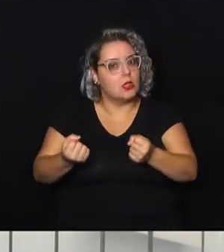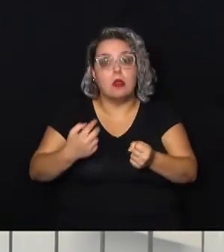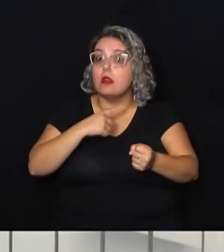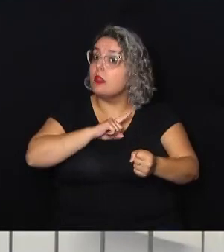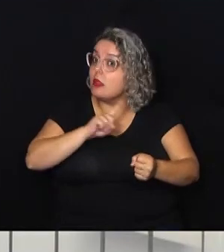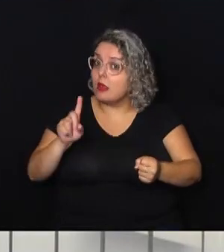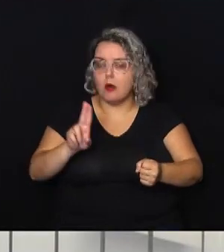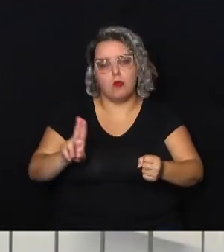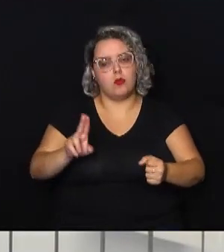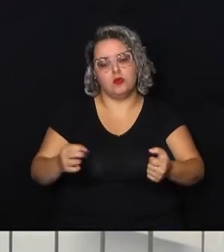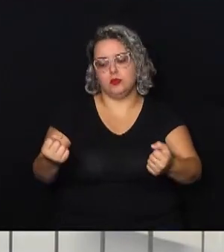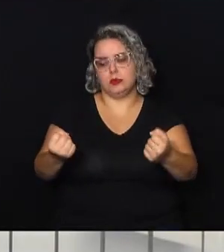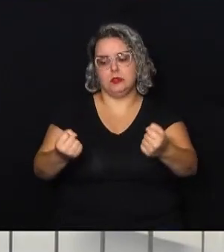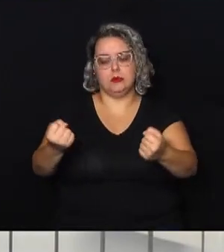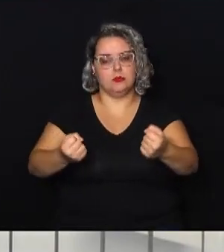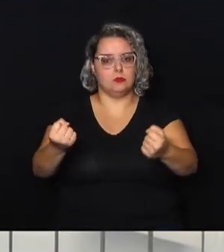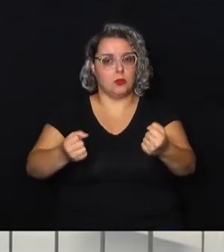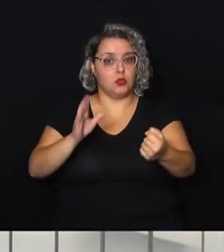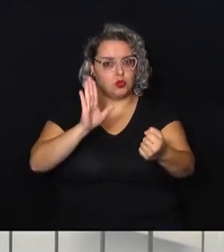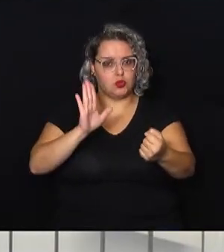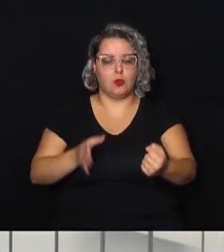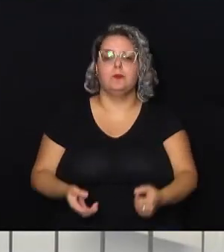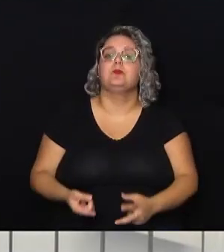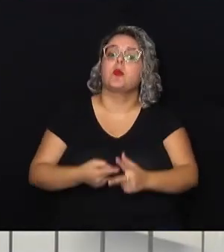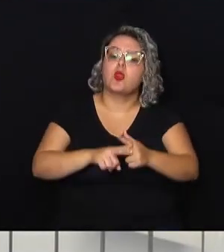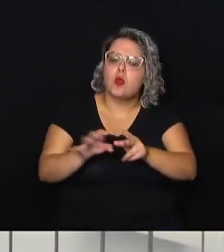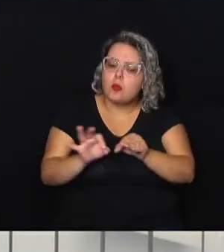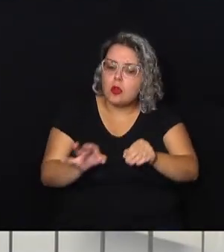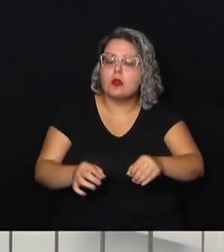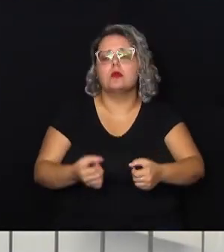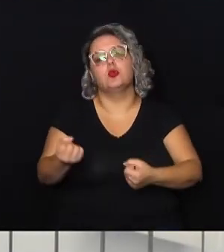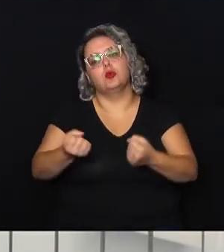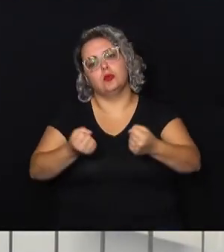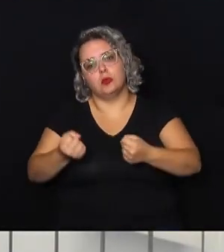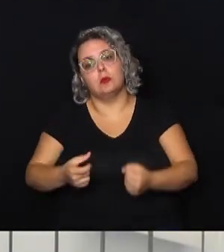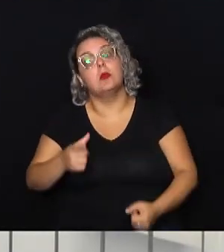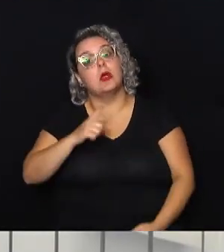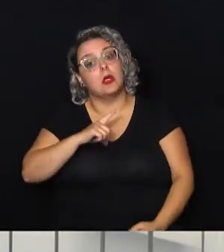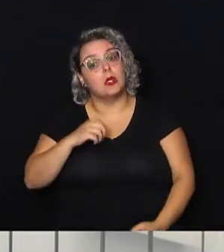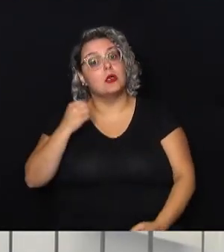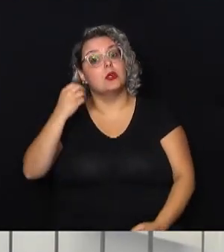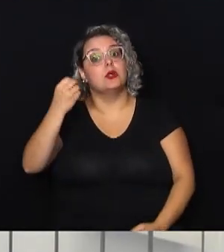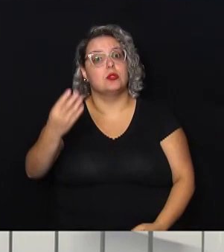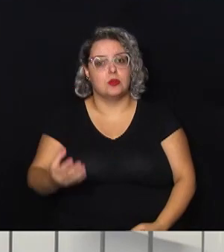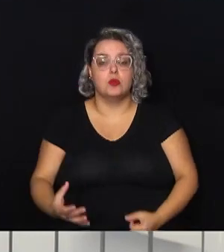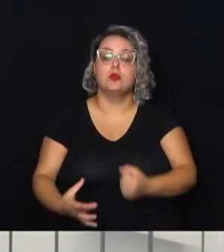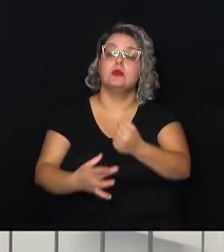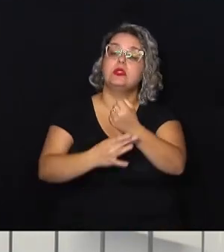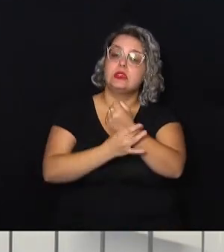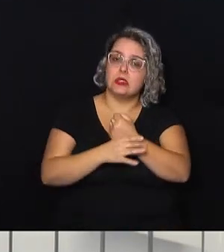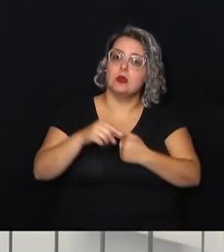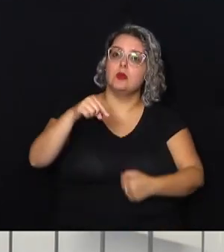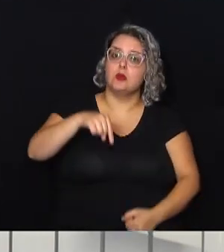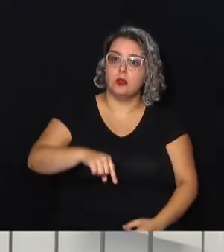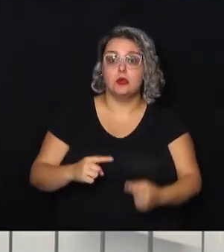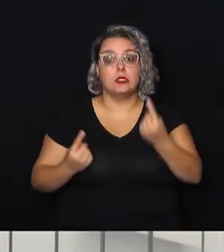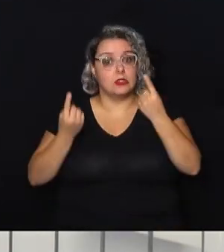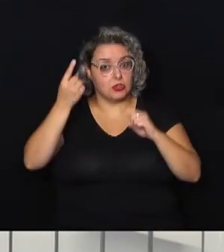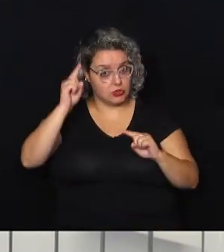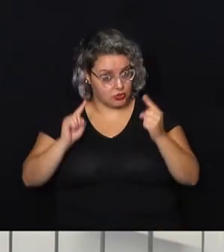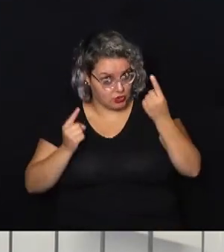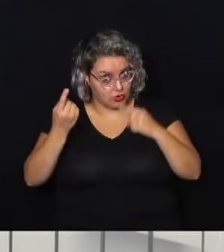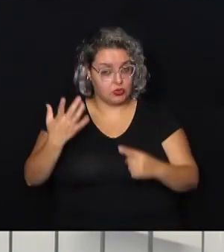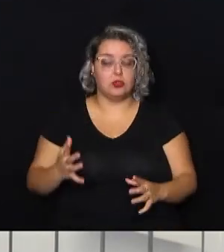o celular, faça aí a manutenção no seu veículo para que você tenha uma viagem segura neste carnaval e